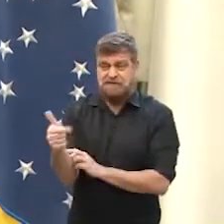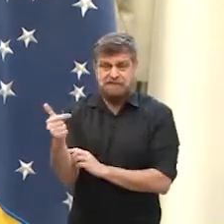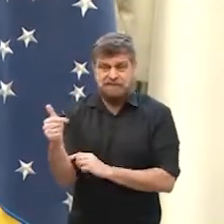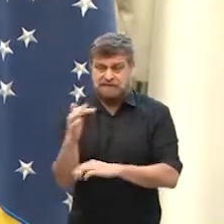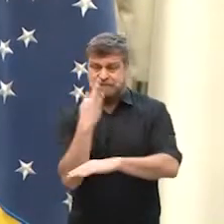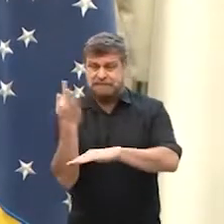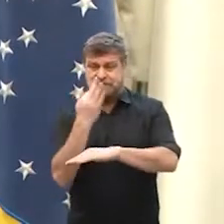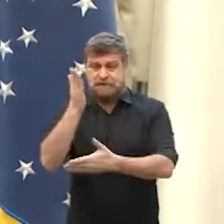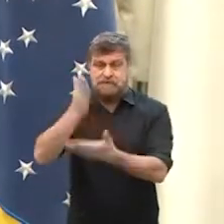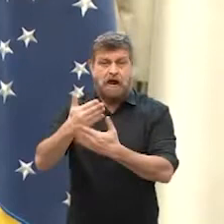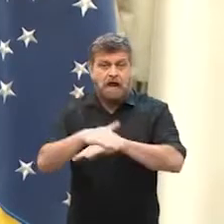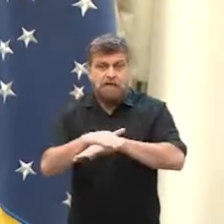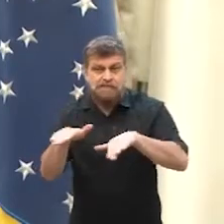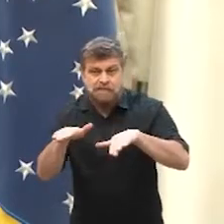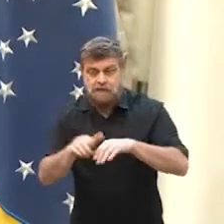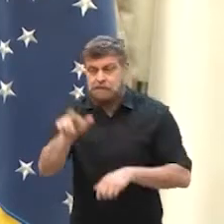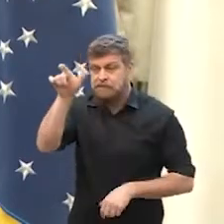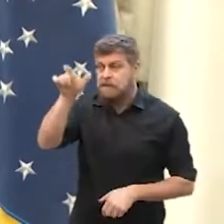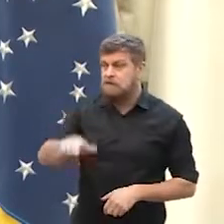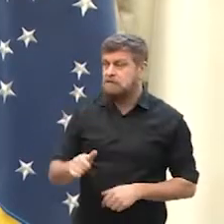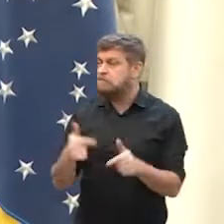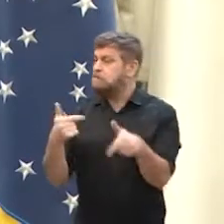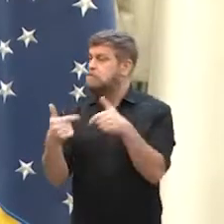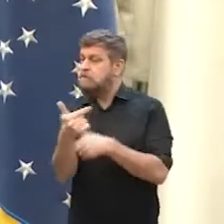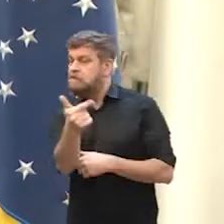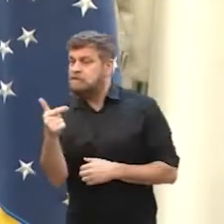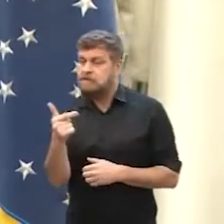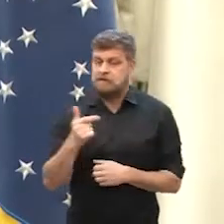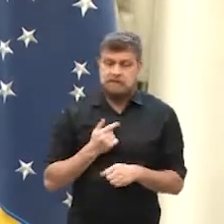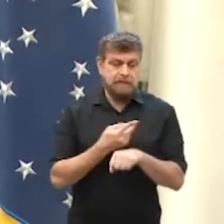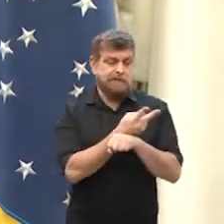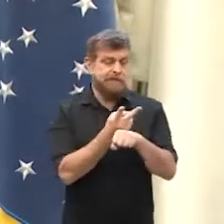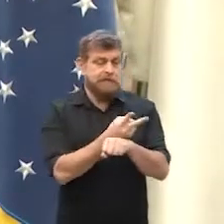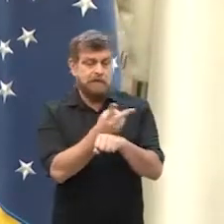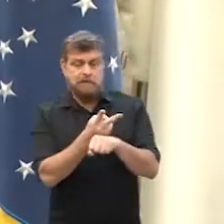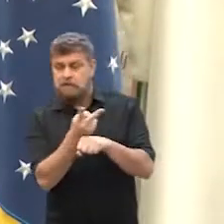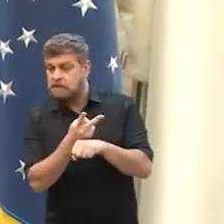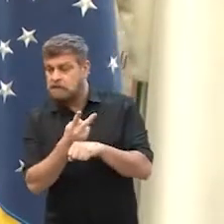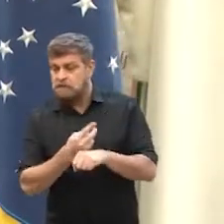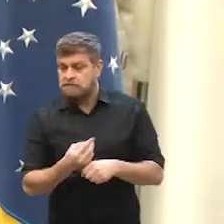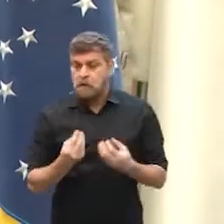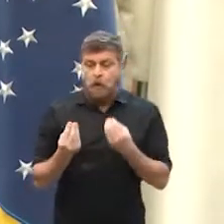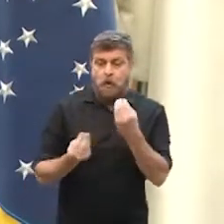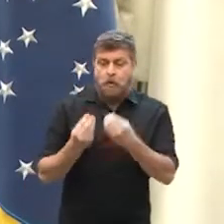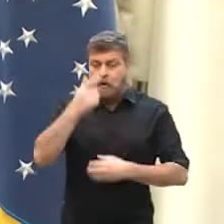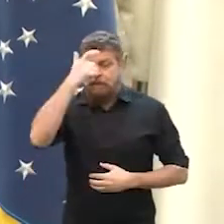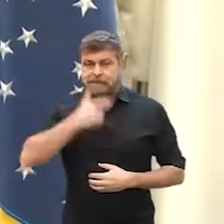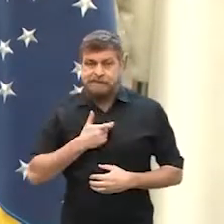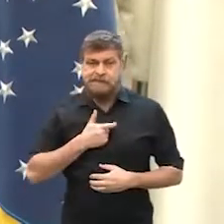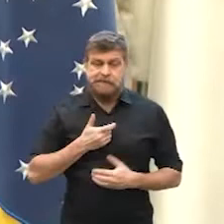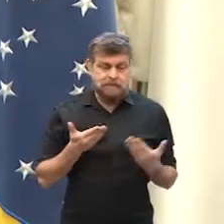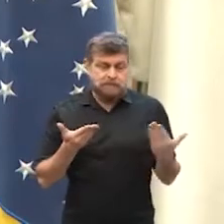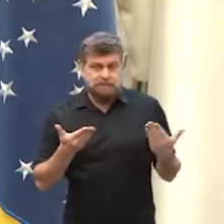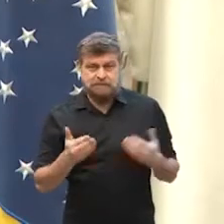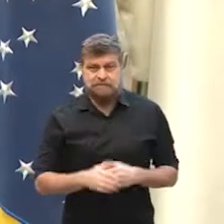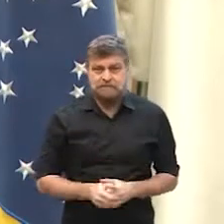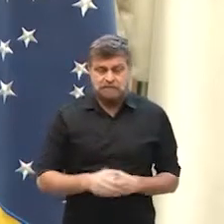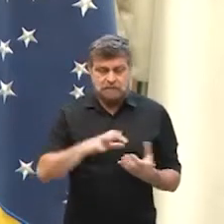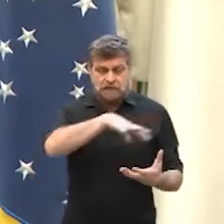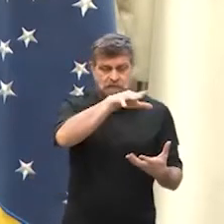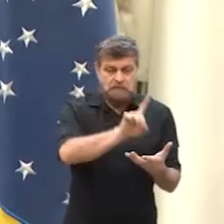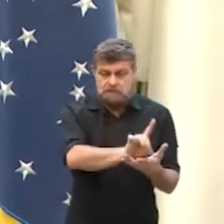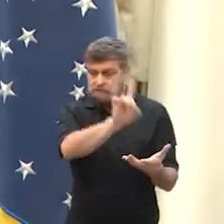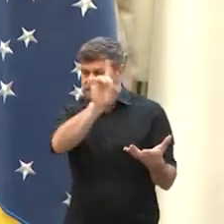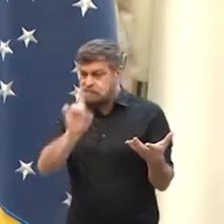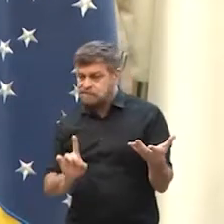formal, e ela fica achando que se ela não tiver um emprego, ela está dissociada do mundo.